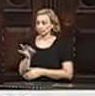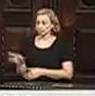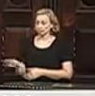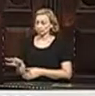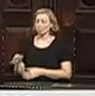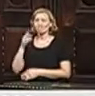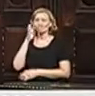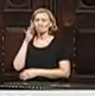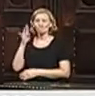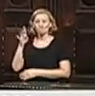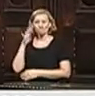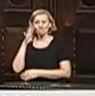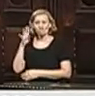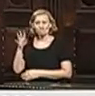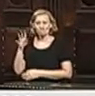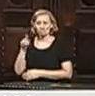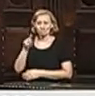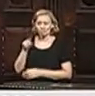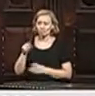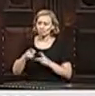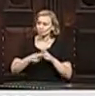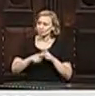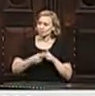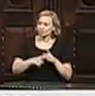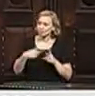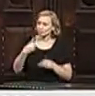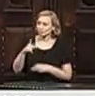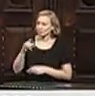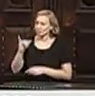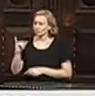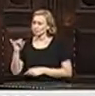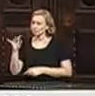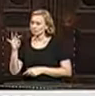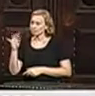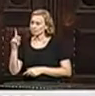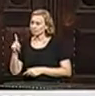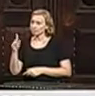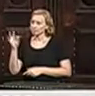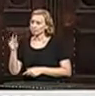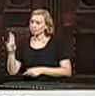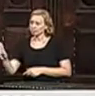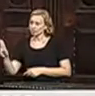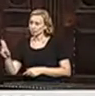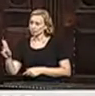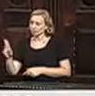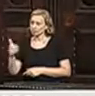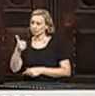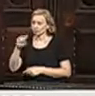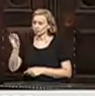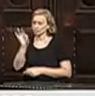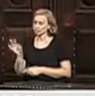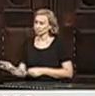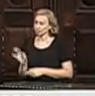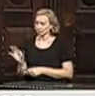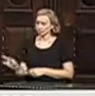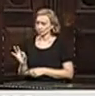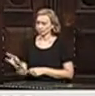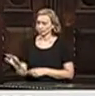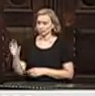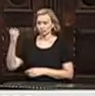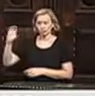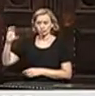correções no teu IPTU de 100%, como é a média de Copacabana. Além do